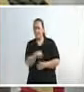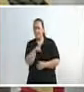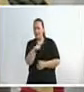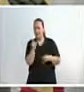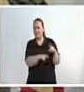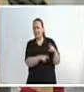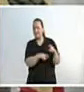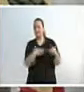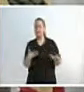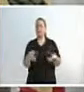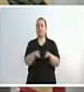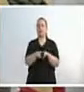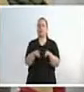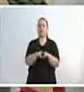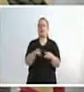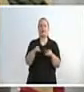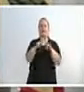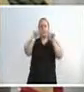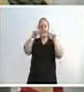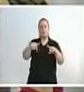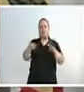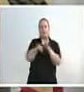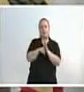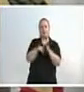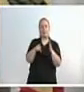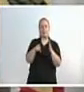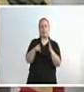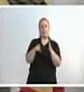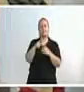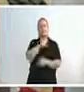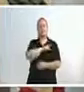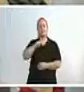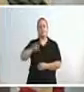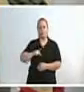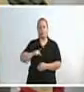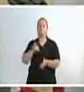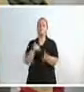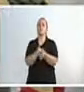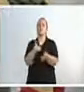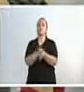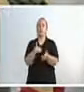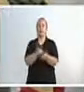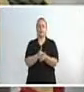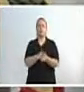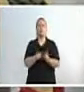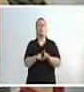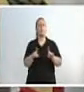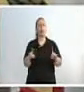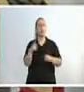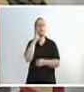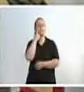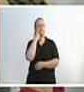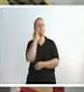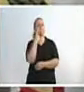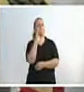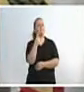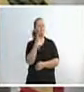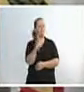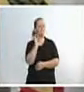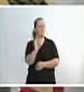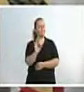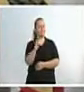muitas vezes crime cometido por servidores públicos, o juiz decreta de segredo de justiça. Um caso interessante que aconteceu há